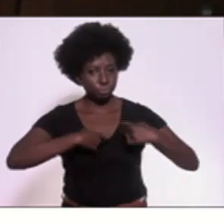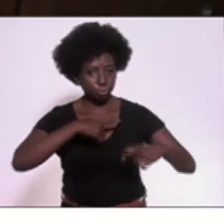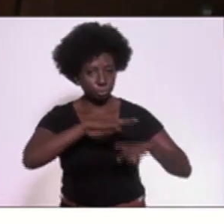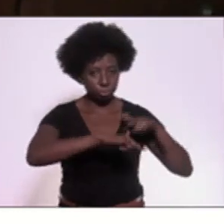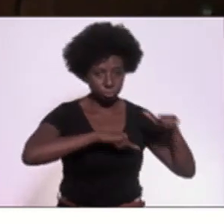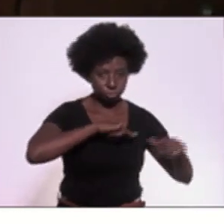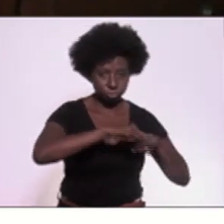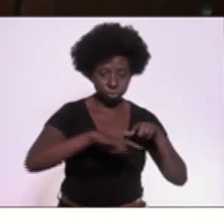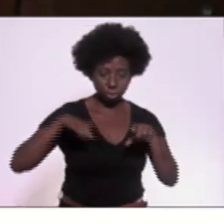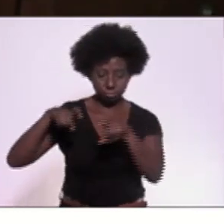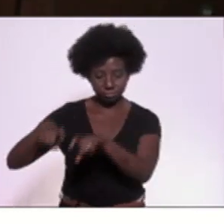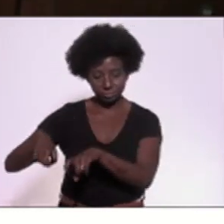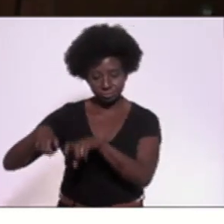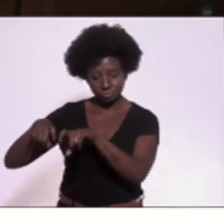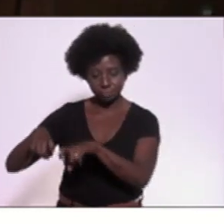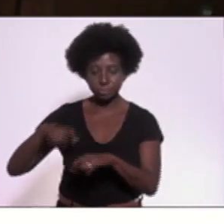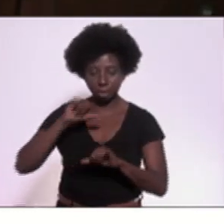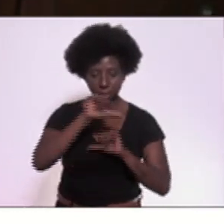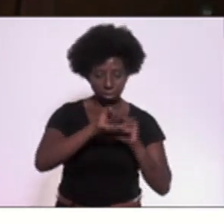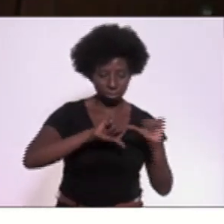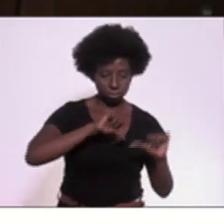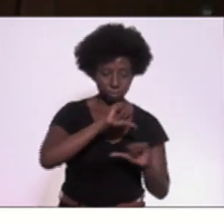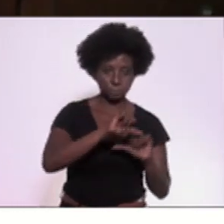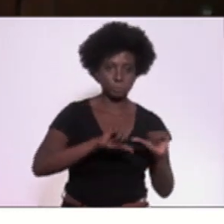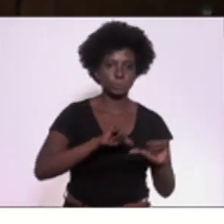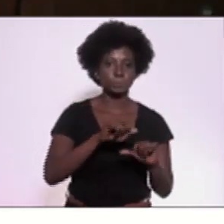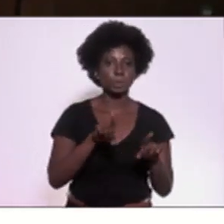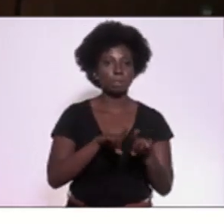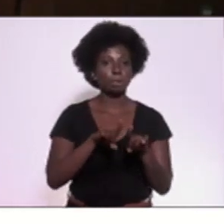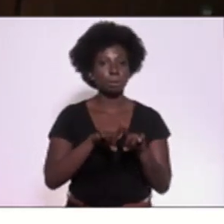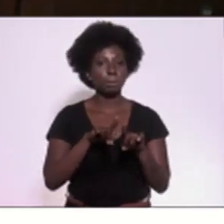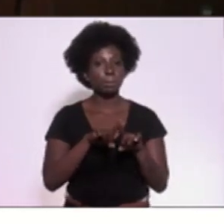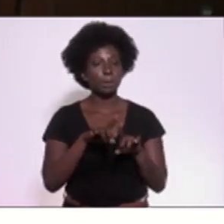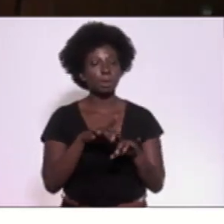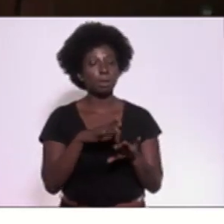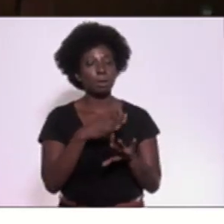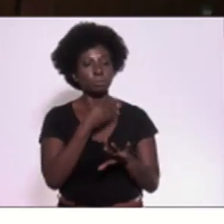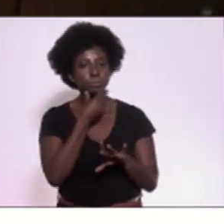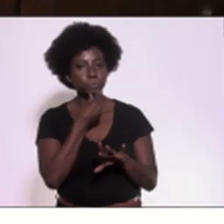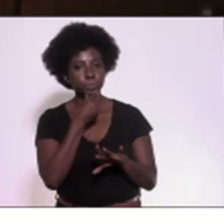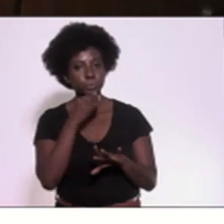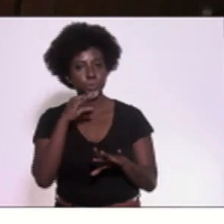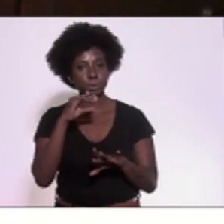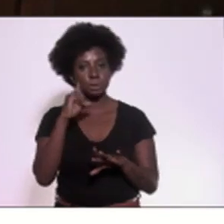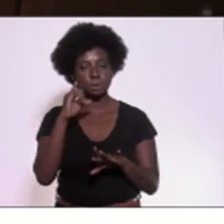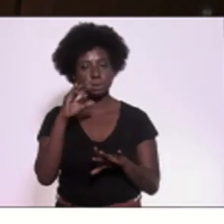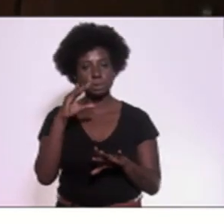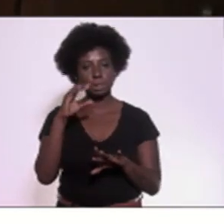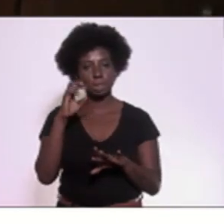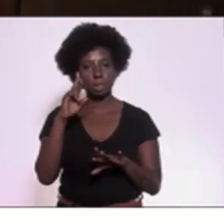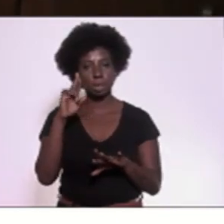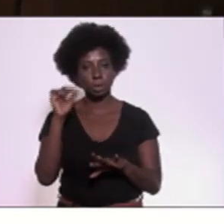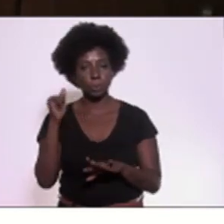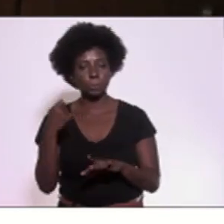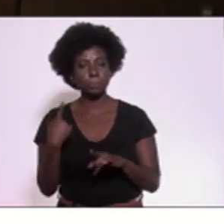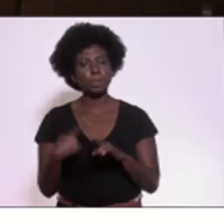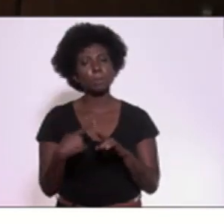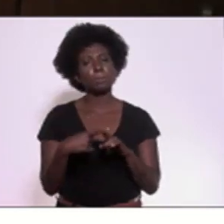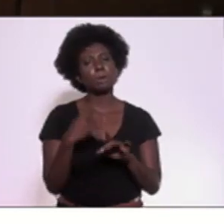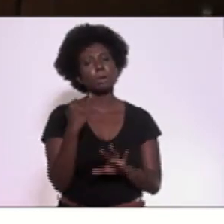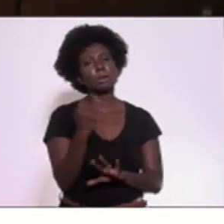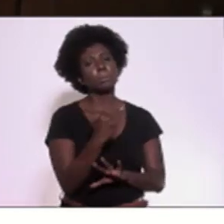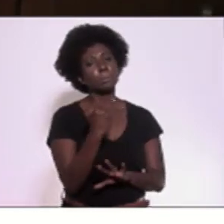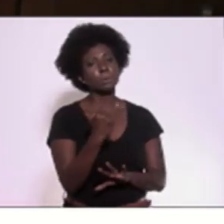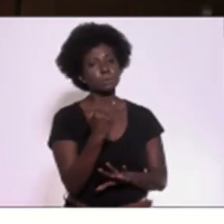pela memória de Cícero Guedes. E agora, mais que nunca, essa é uma luta importante, porque ou